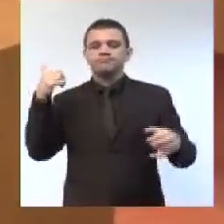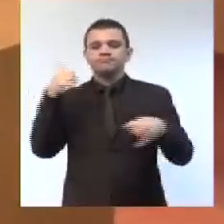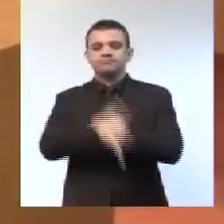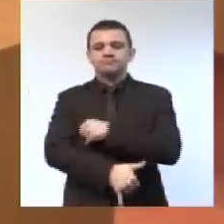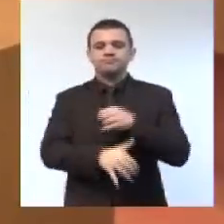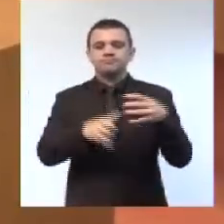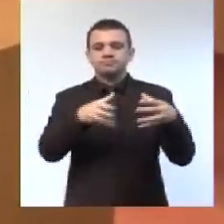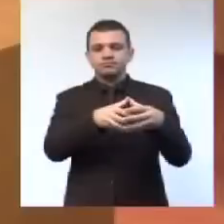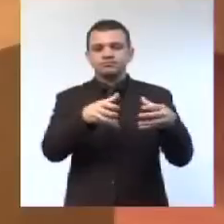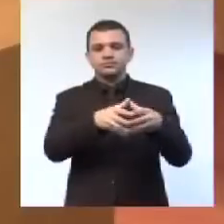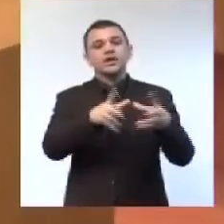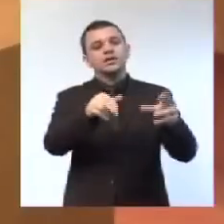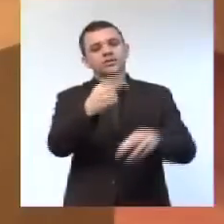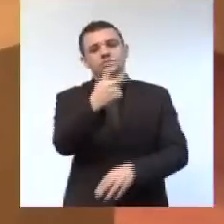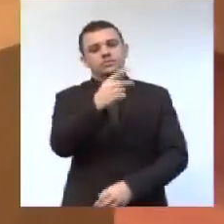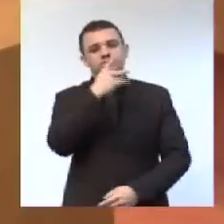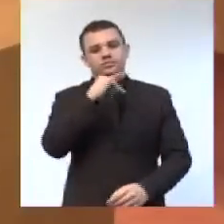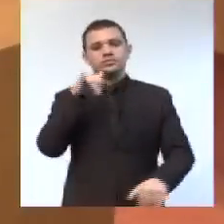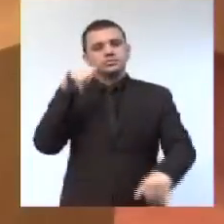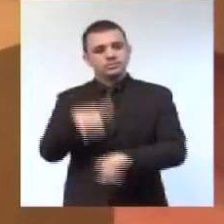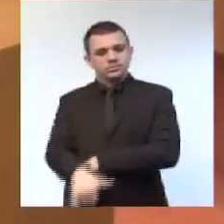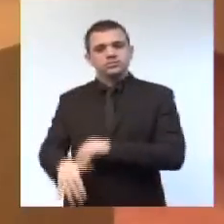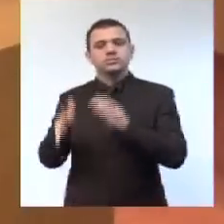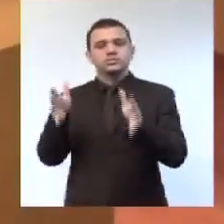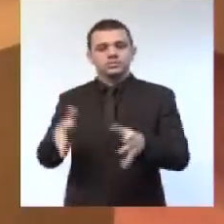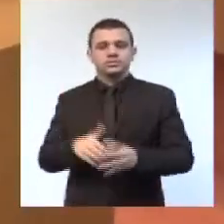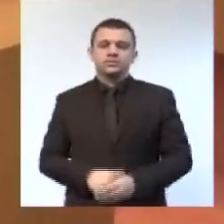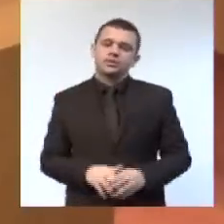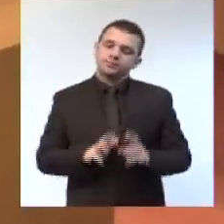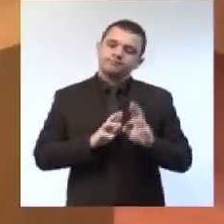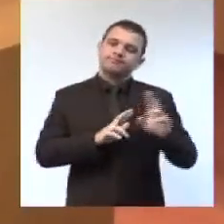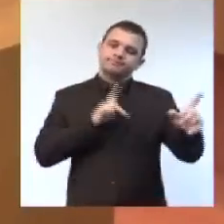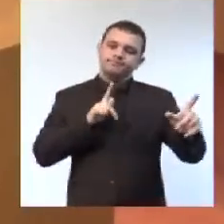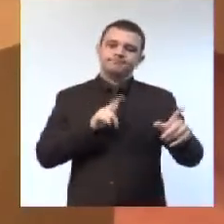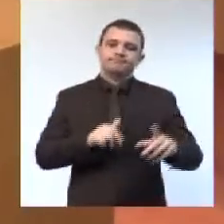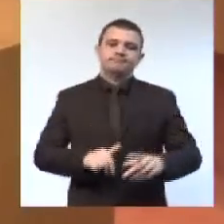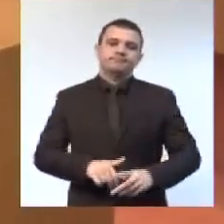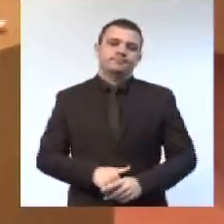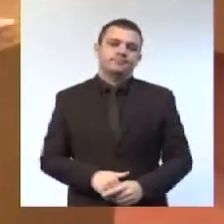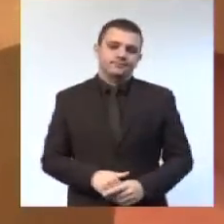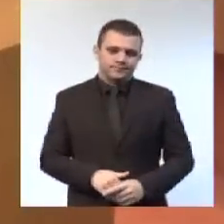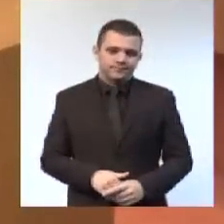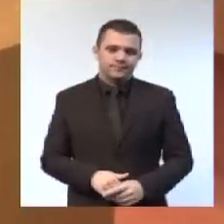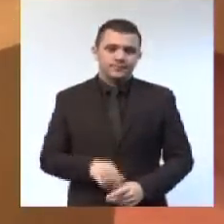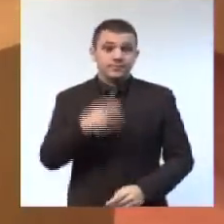traiu. Essa é a grande diferença nossa. O seu pai,